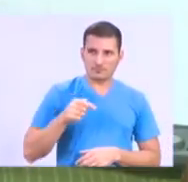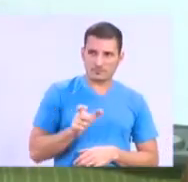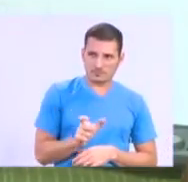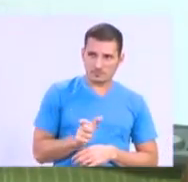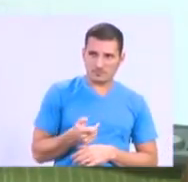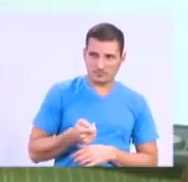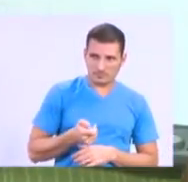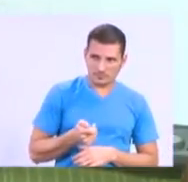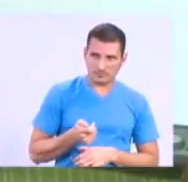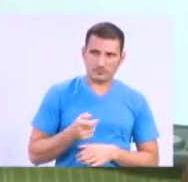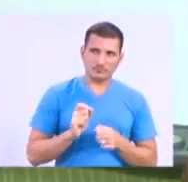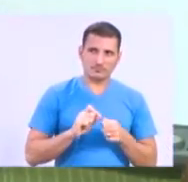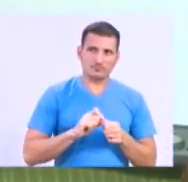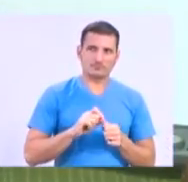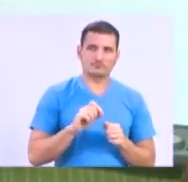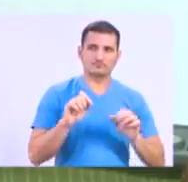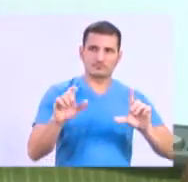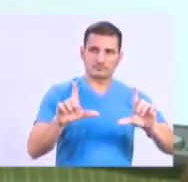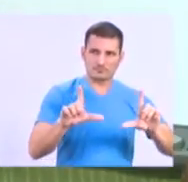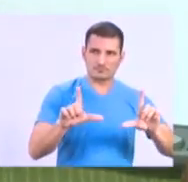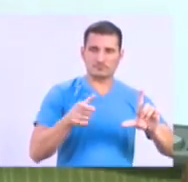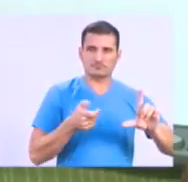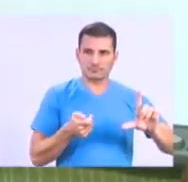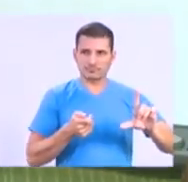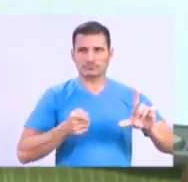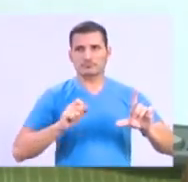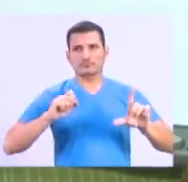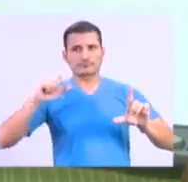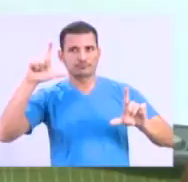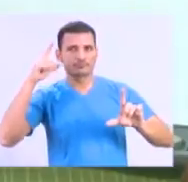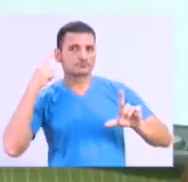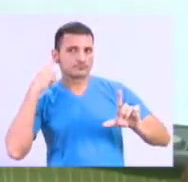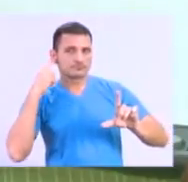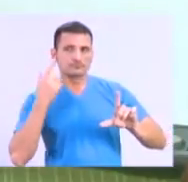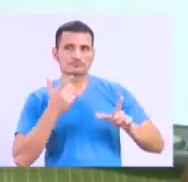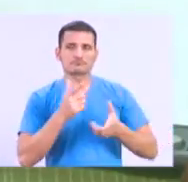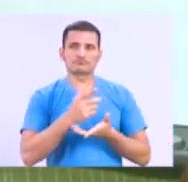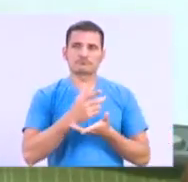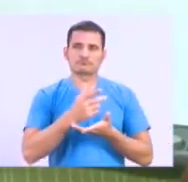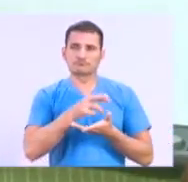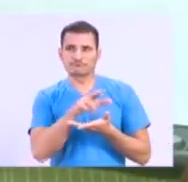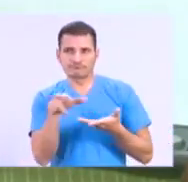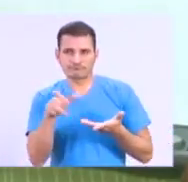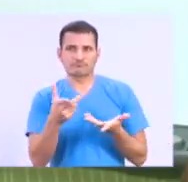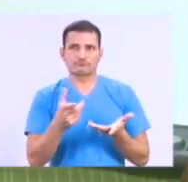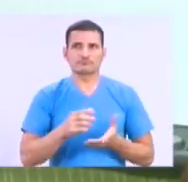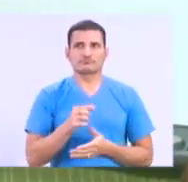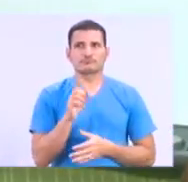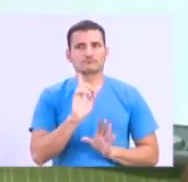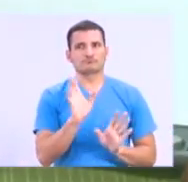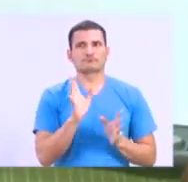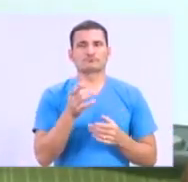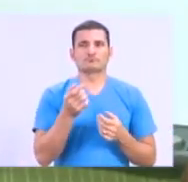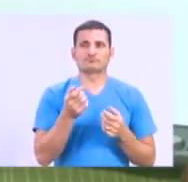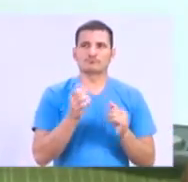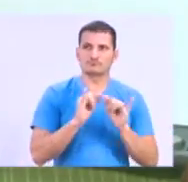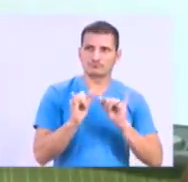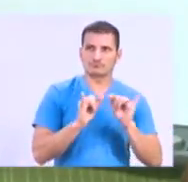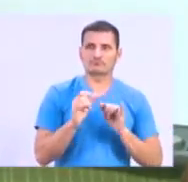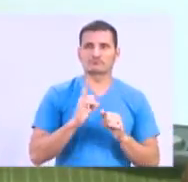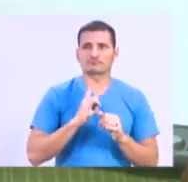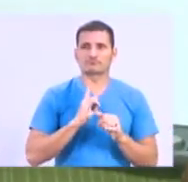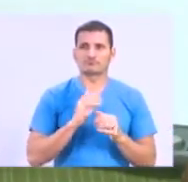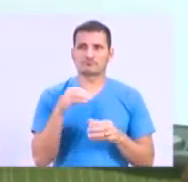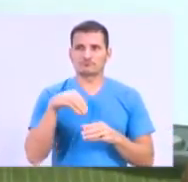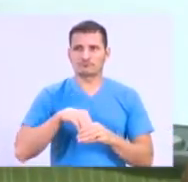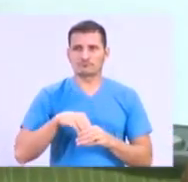para fazer mudança de canal ou mudança do volume, entre outras coisas? Não, essas informações elas estão acopladas ali e deixa